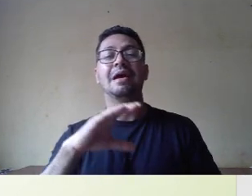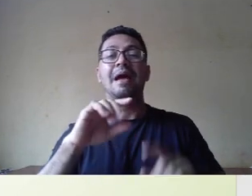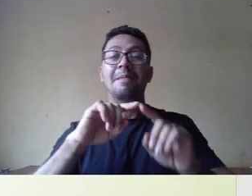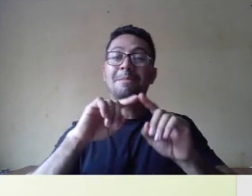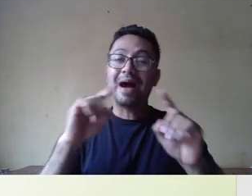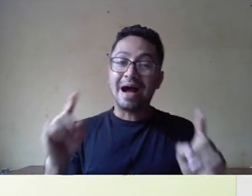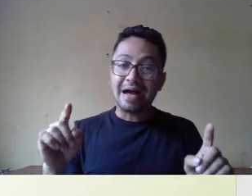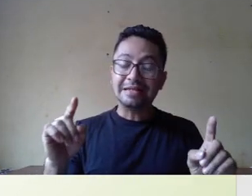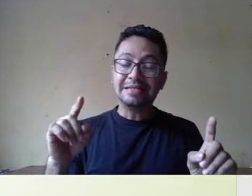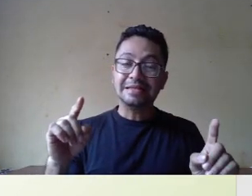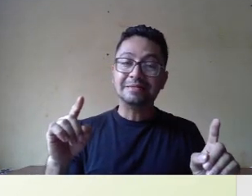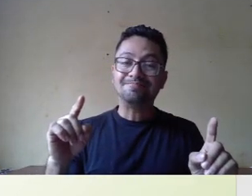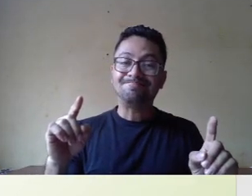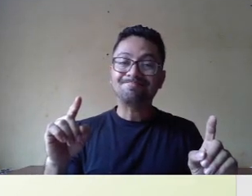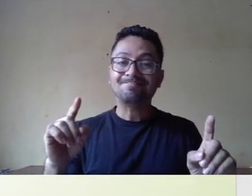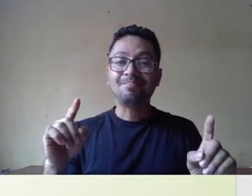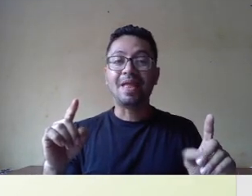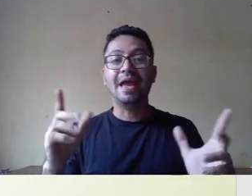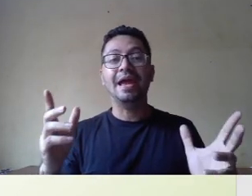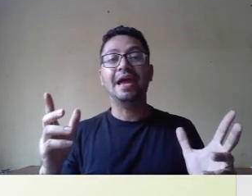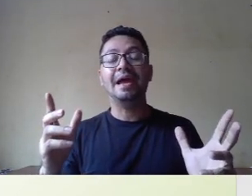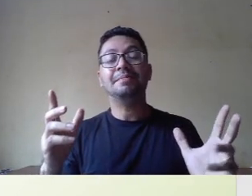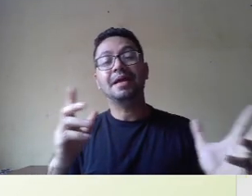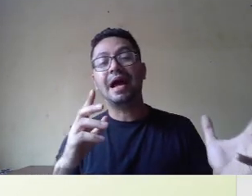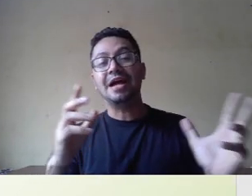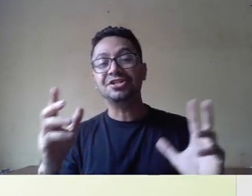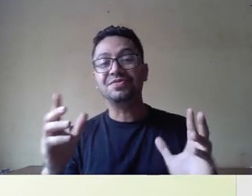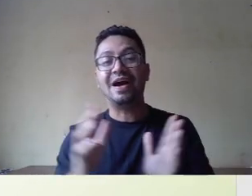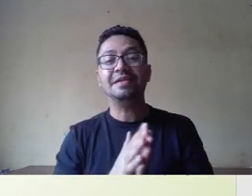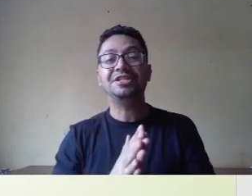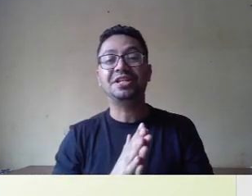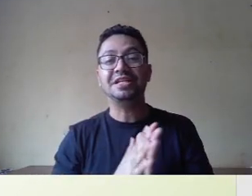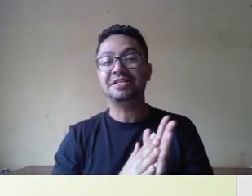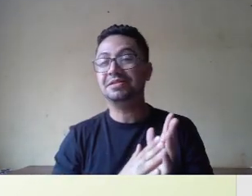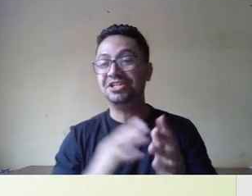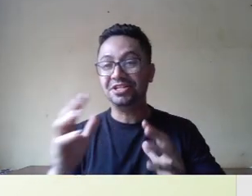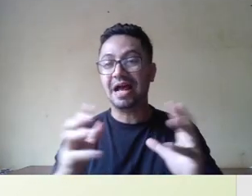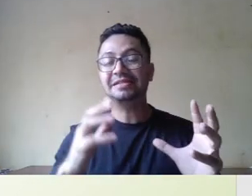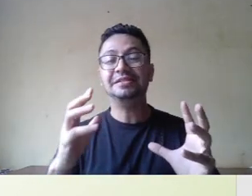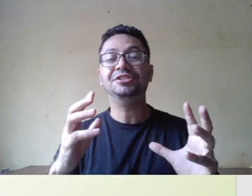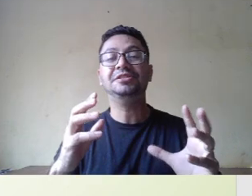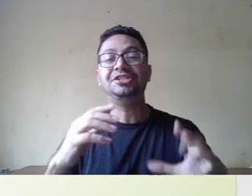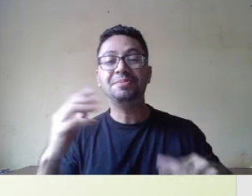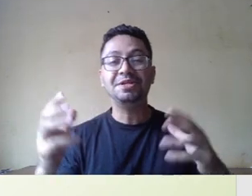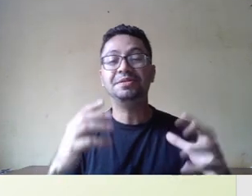português, mas a gente vai